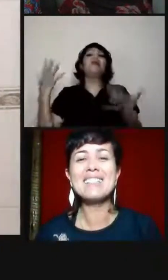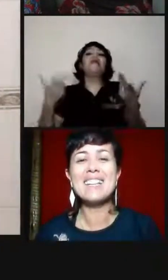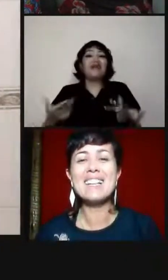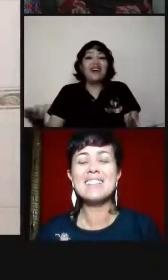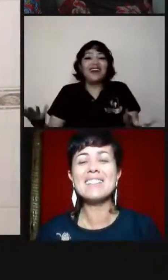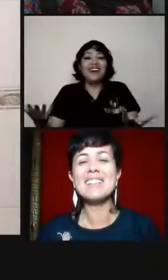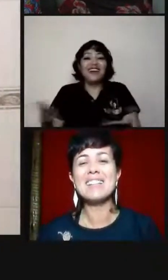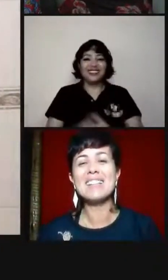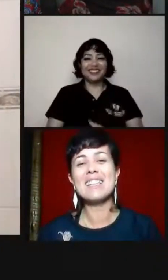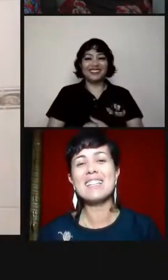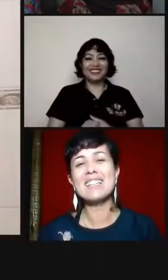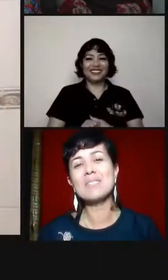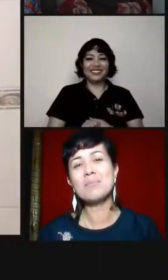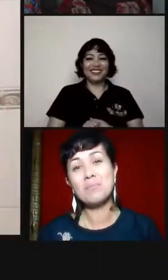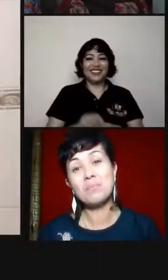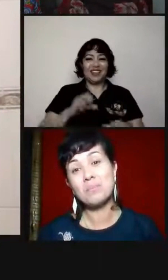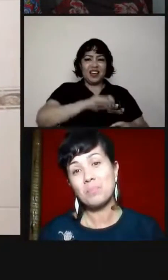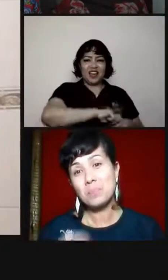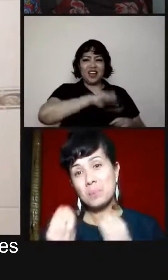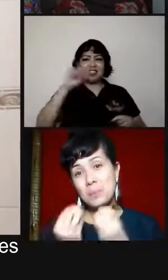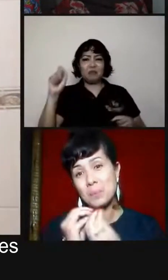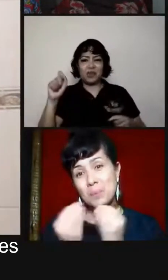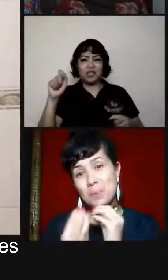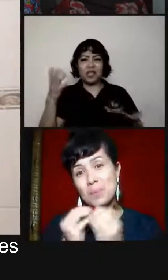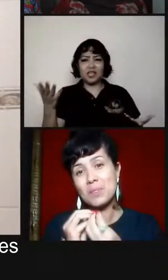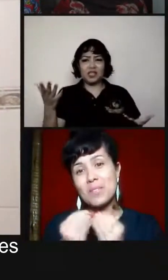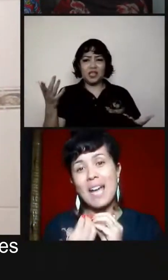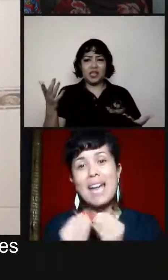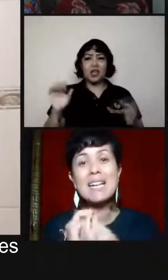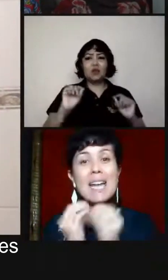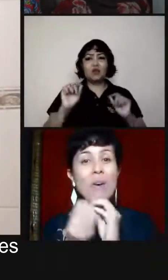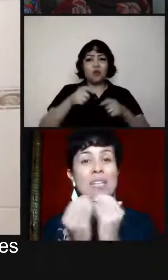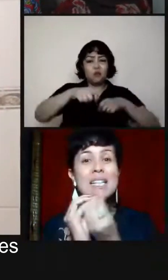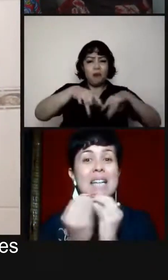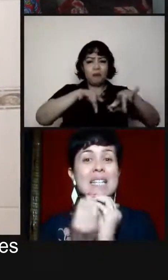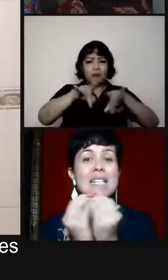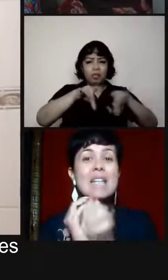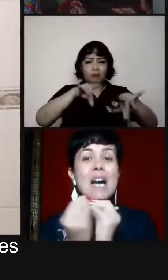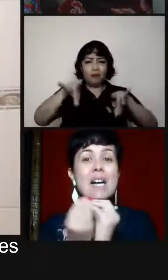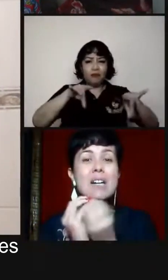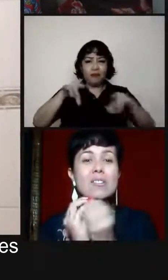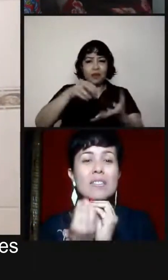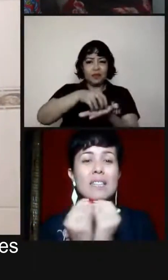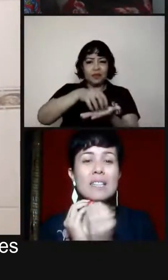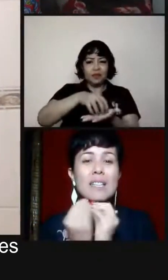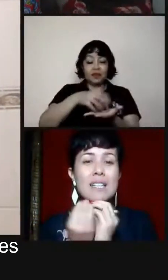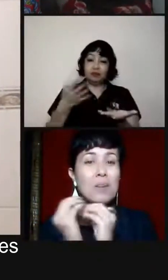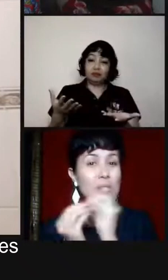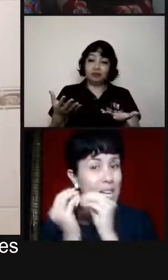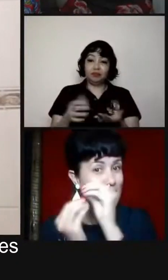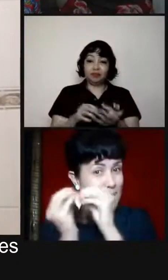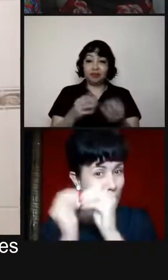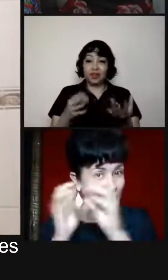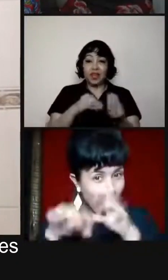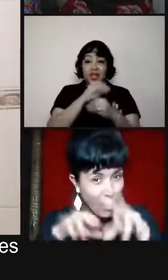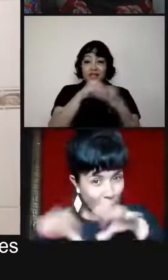exemplo, né? Não. A independência não foi uma manobra do centrão também? essa Os historiadores falando isso. Né? Essa